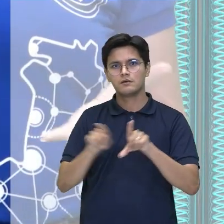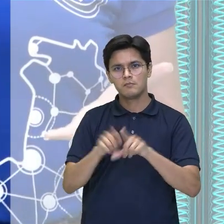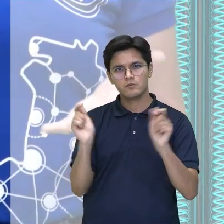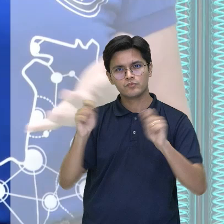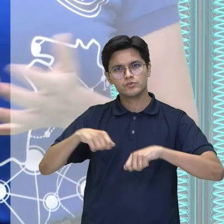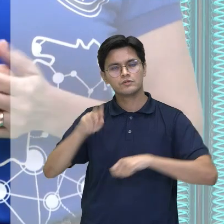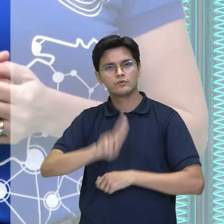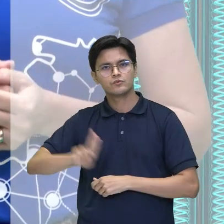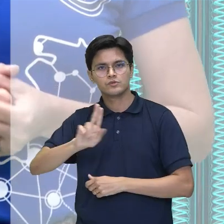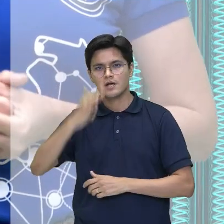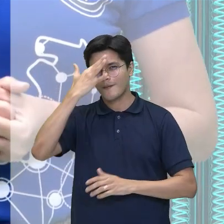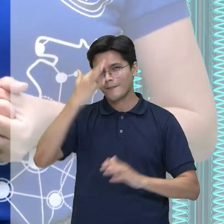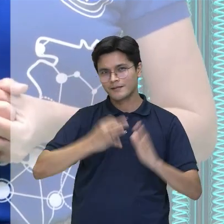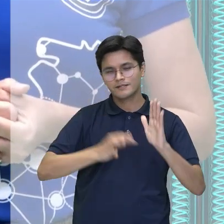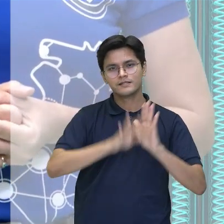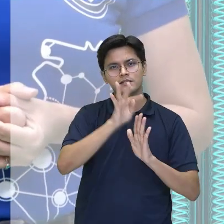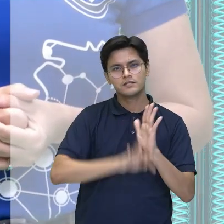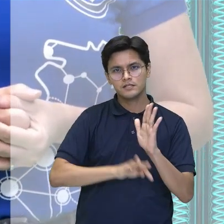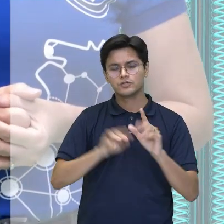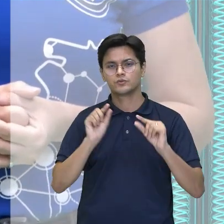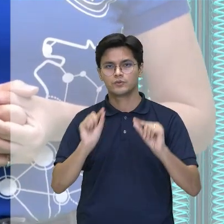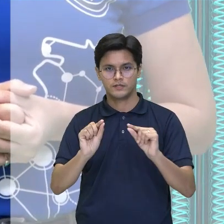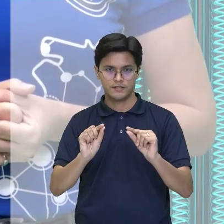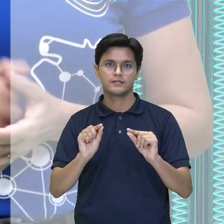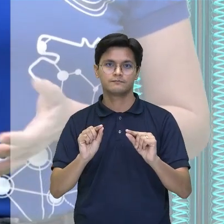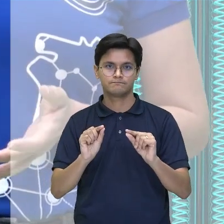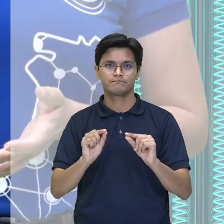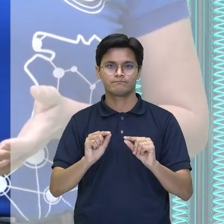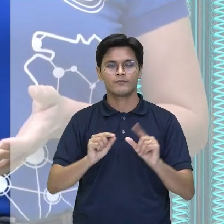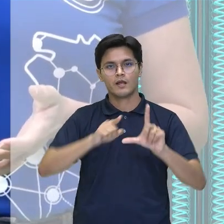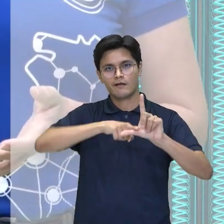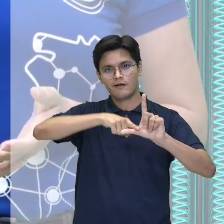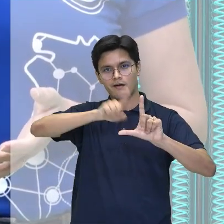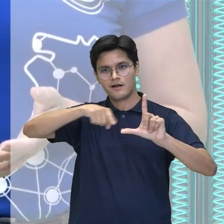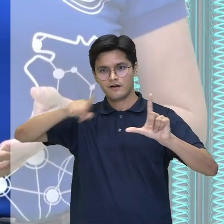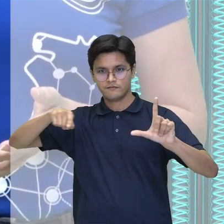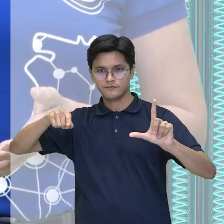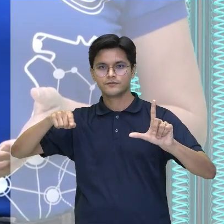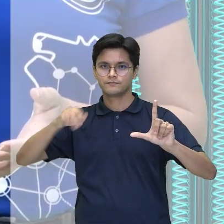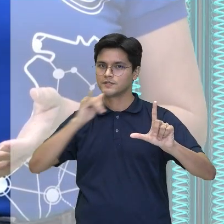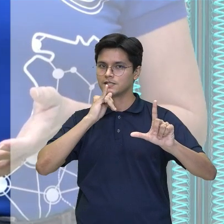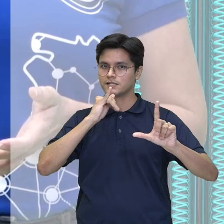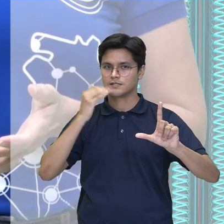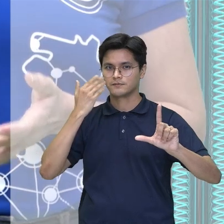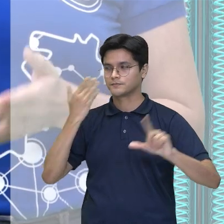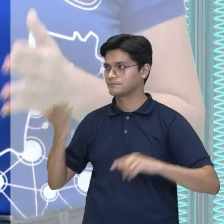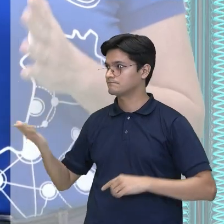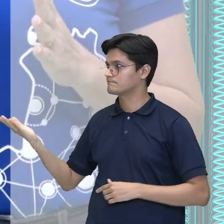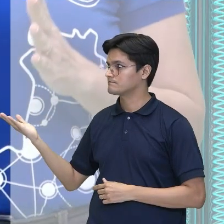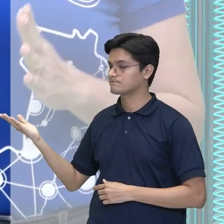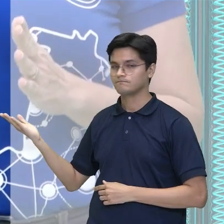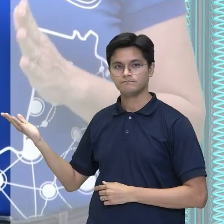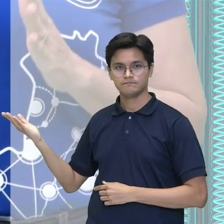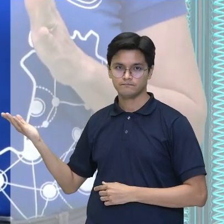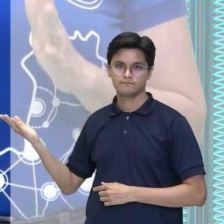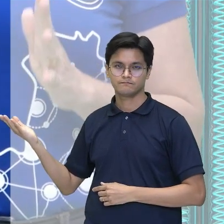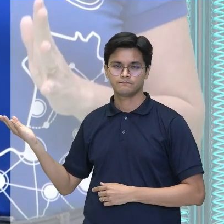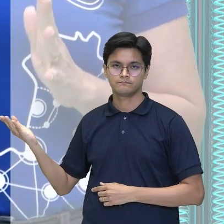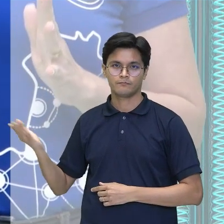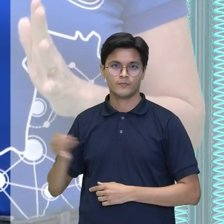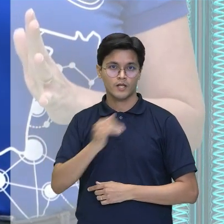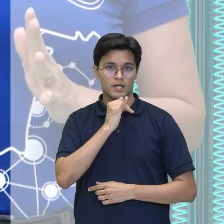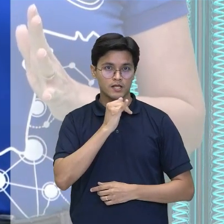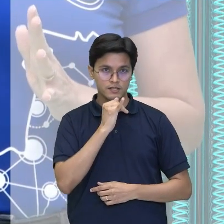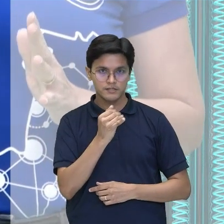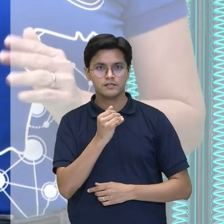para compreender, né, são os gráficos. Acompanhe comigo esse tipo de gráfico aqui. Quando a gente se